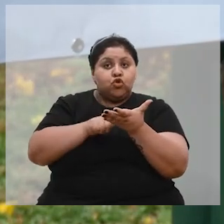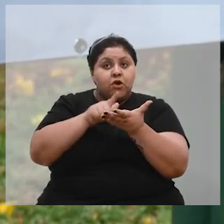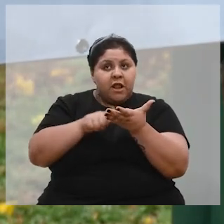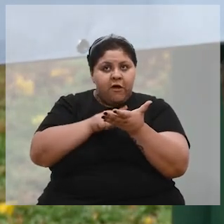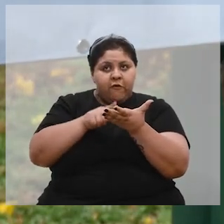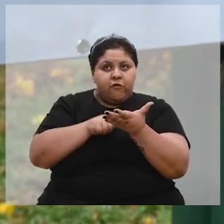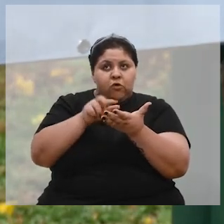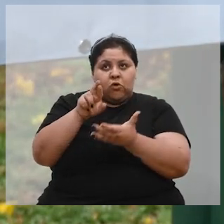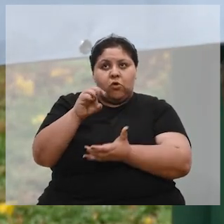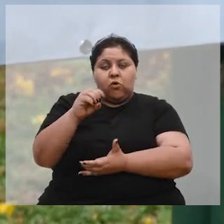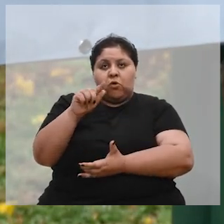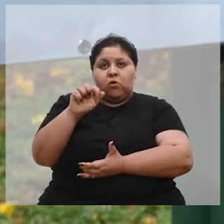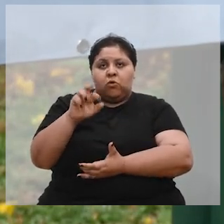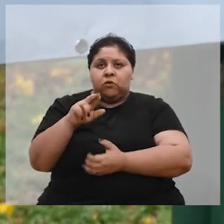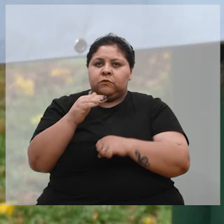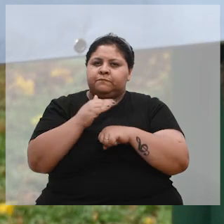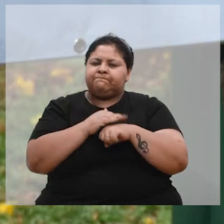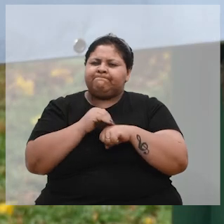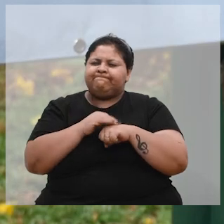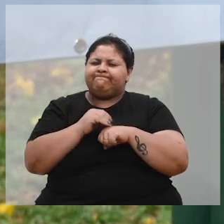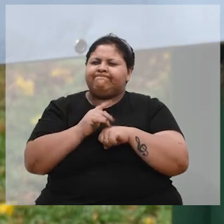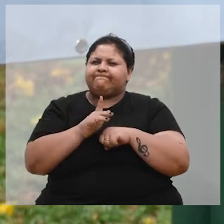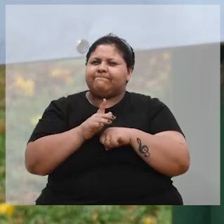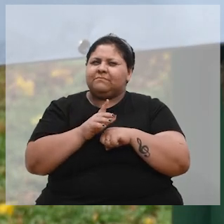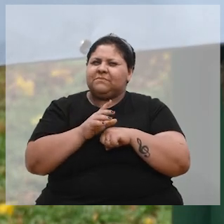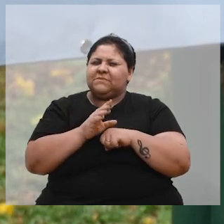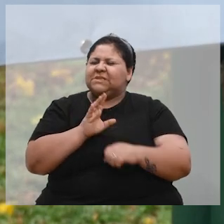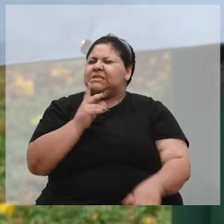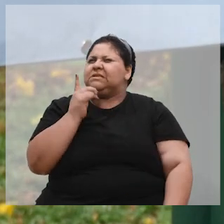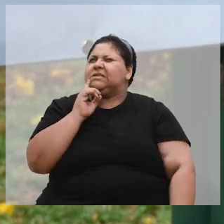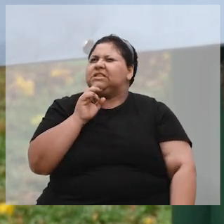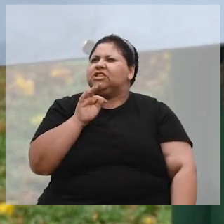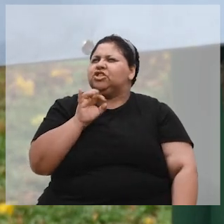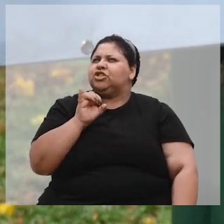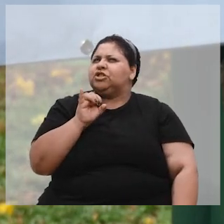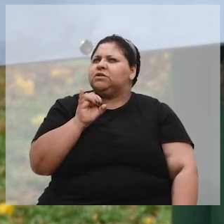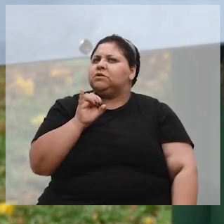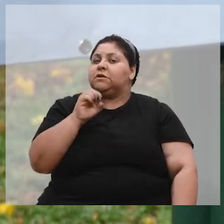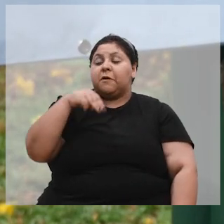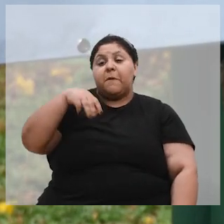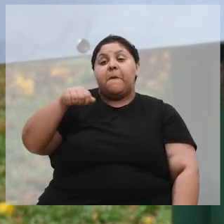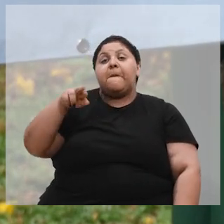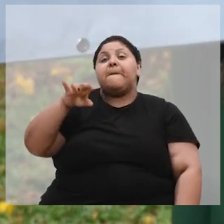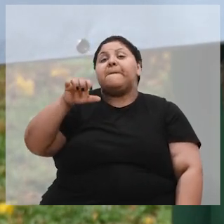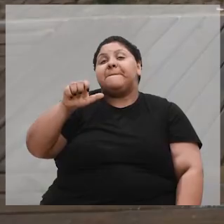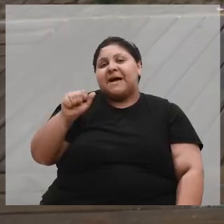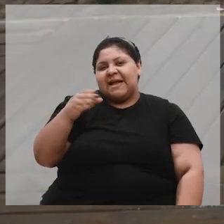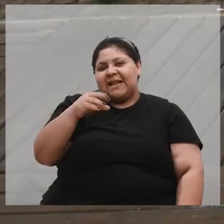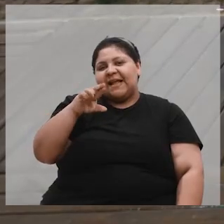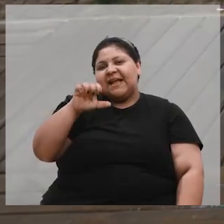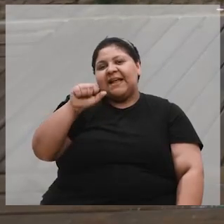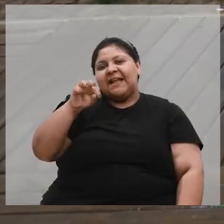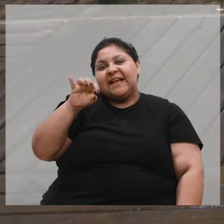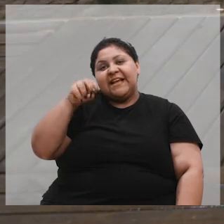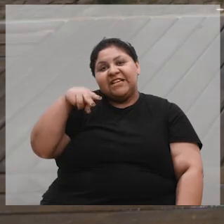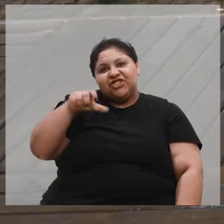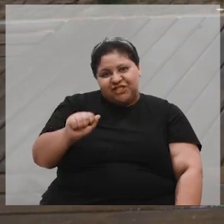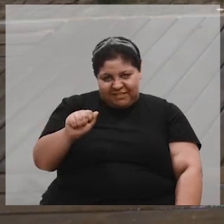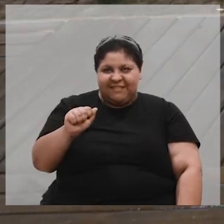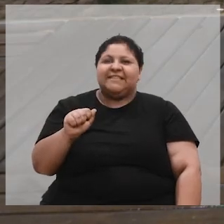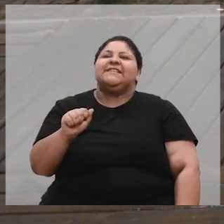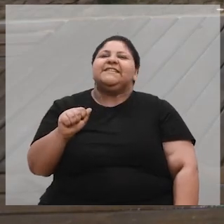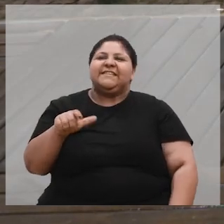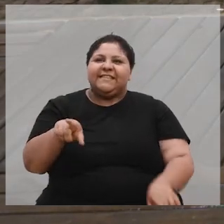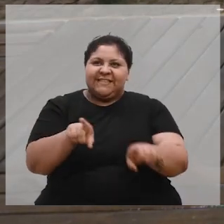Roger Castro, a querida Tiburi, como é que era? Maria Cristina Tiburi, que eu sempre confundo com